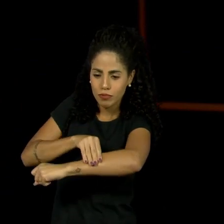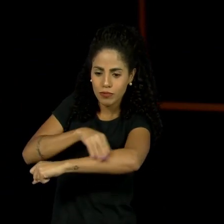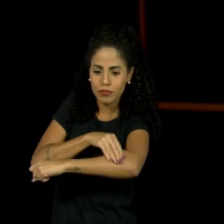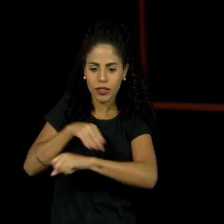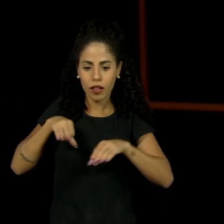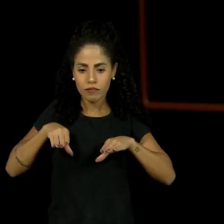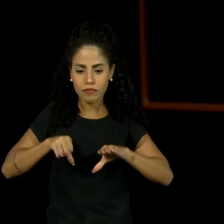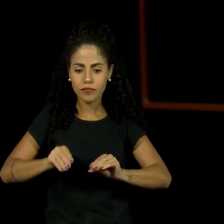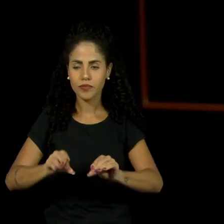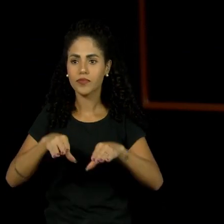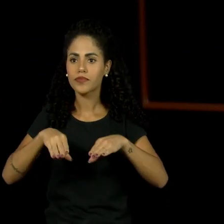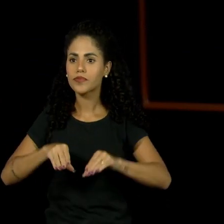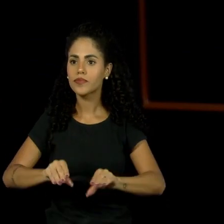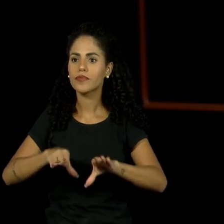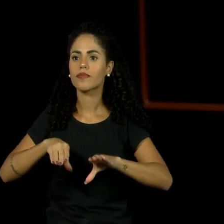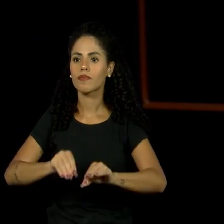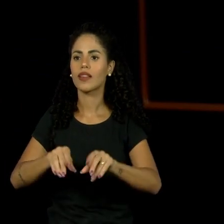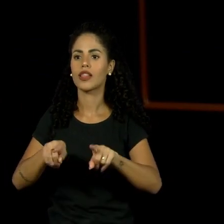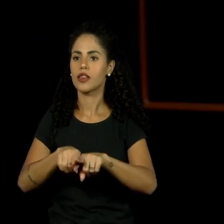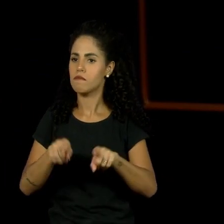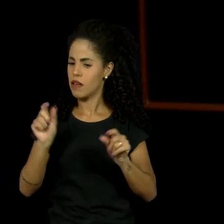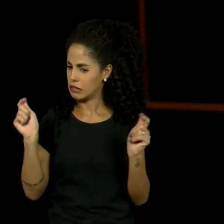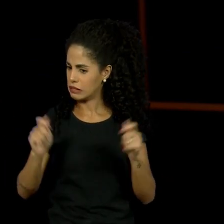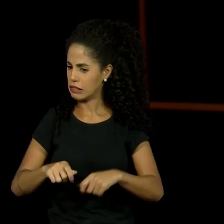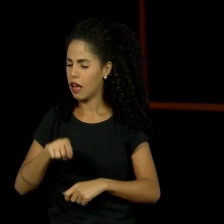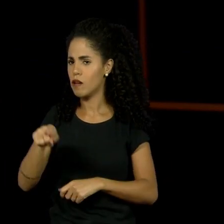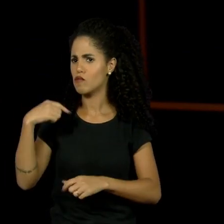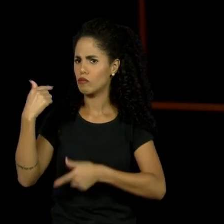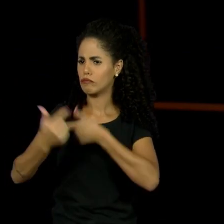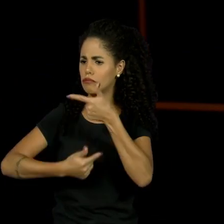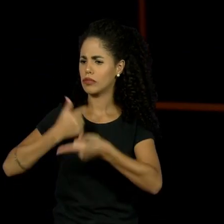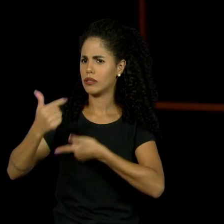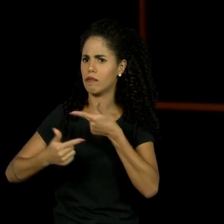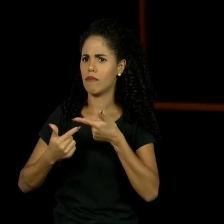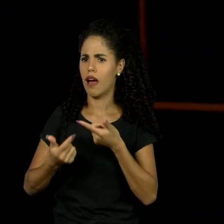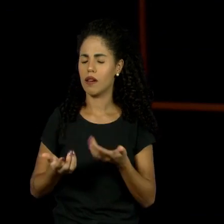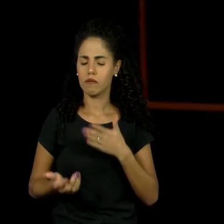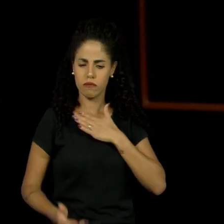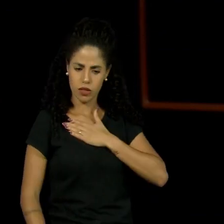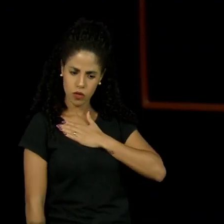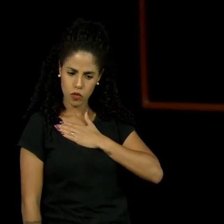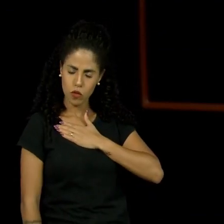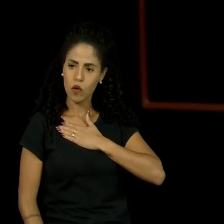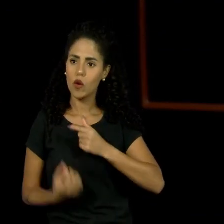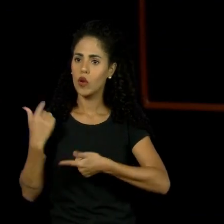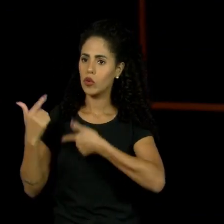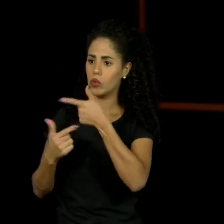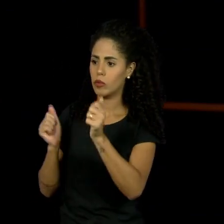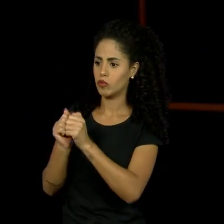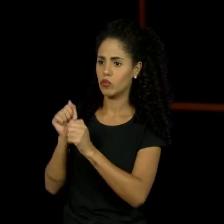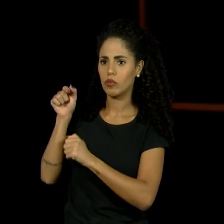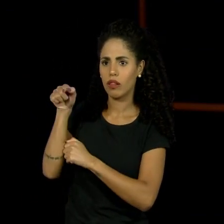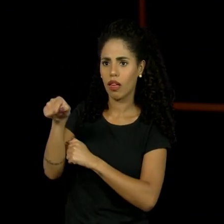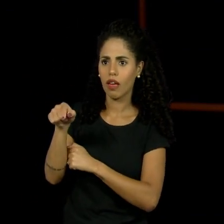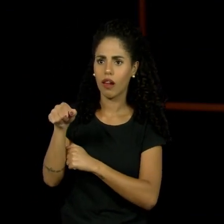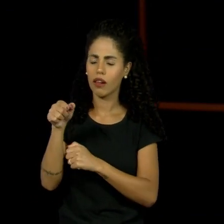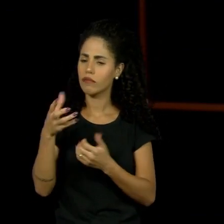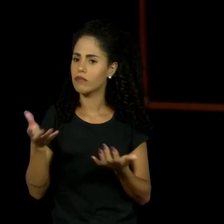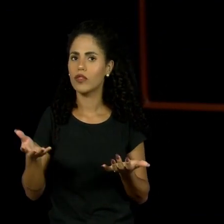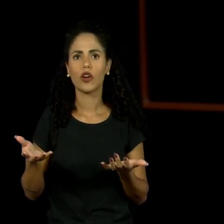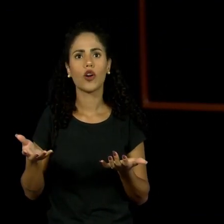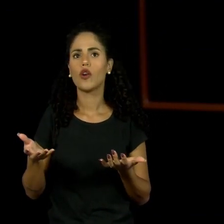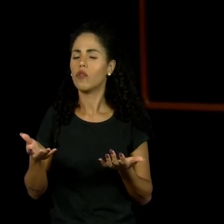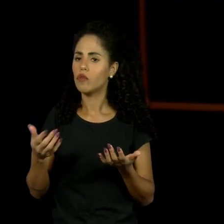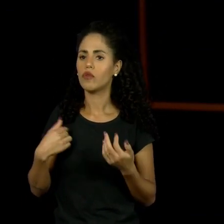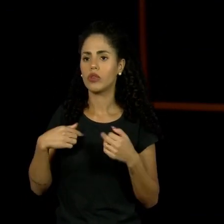era massoterapeuta e ele era yogi. E o trabalho meu com esse massagista foi, com